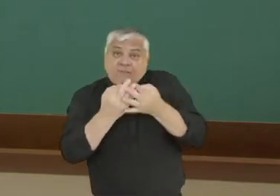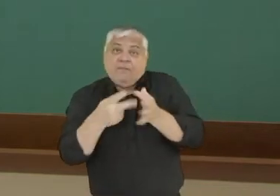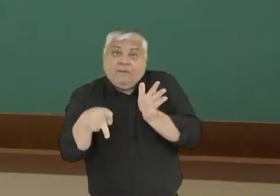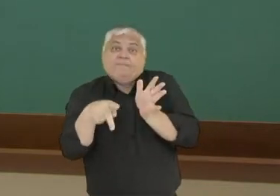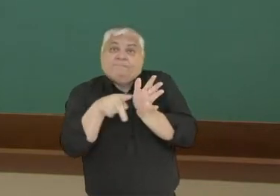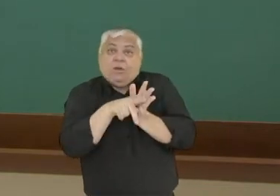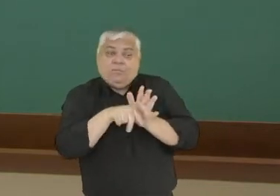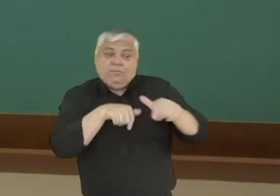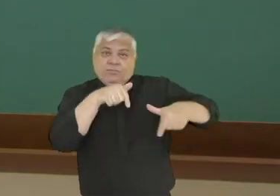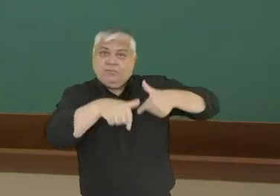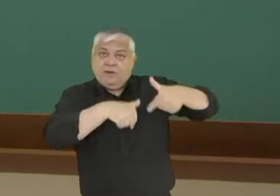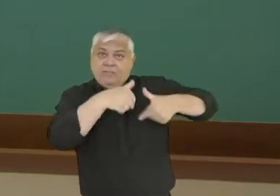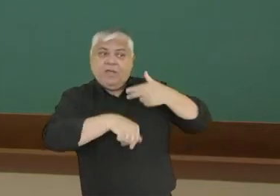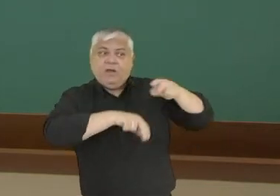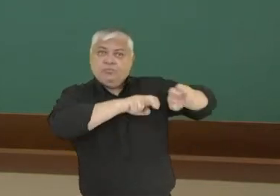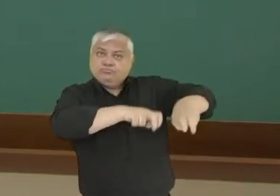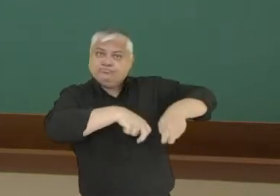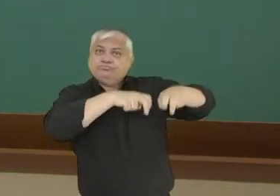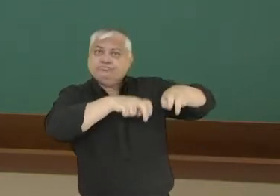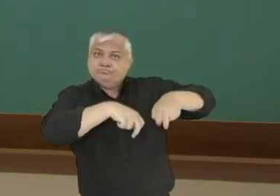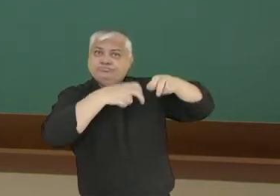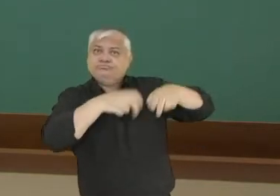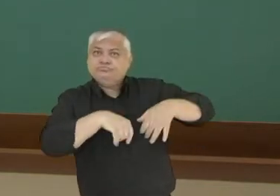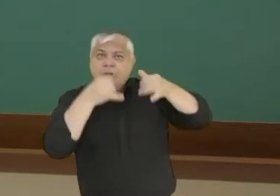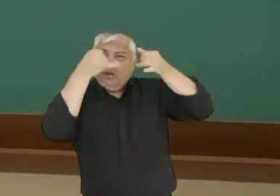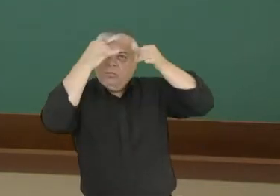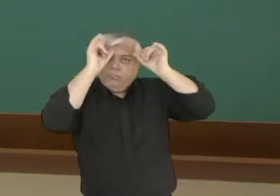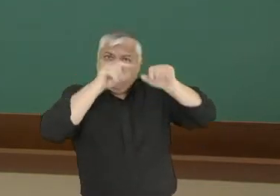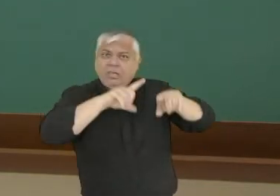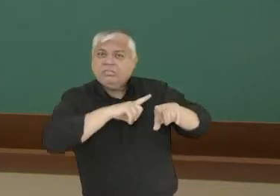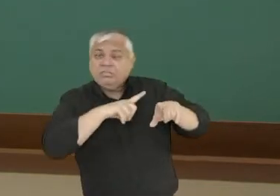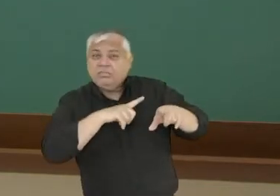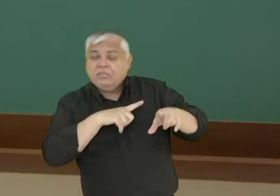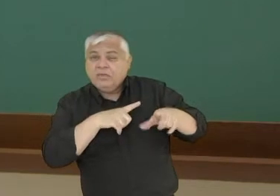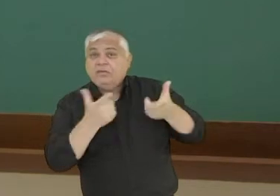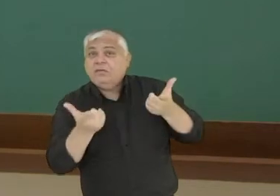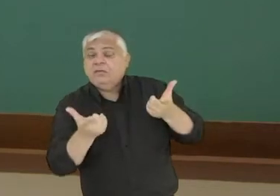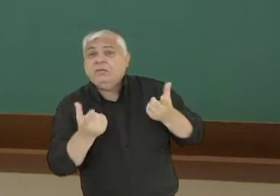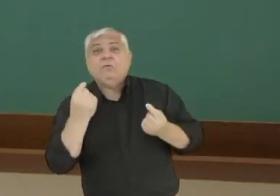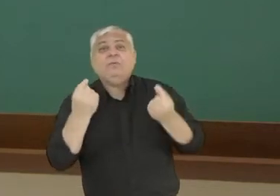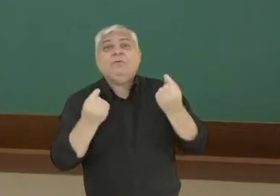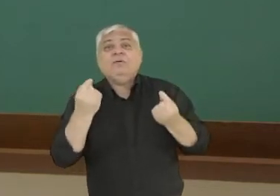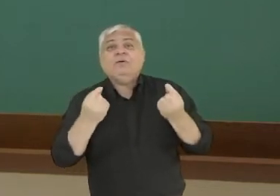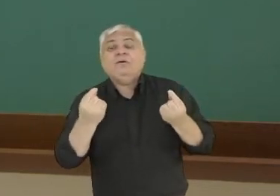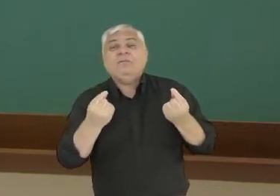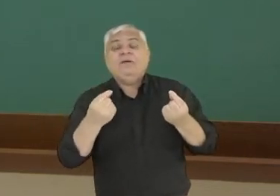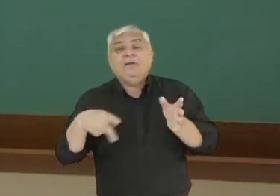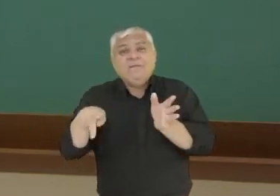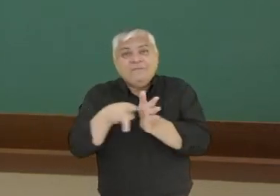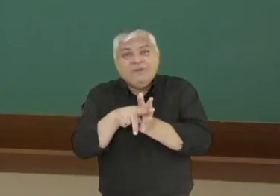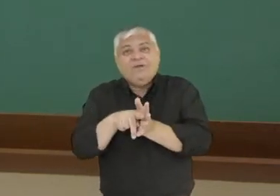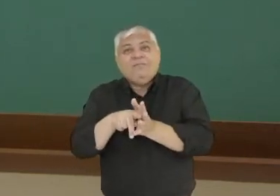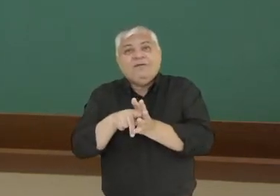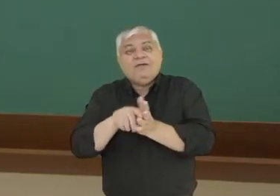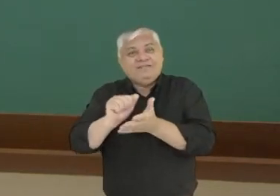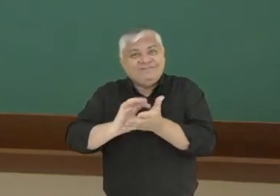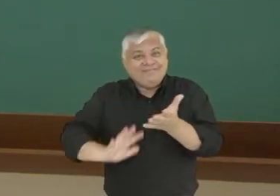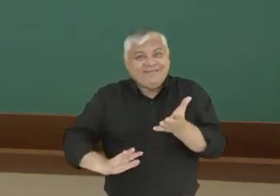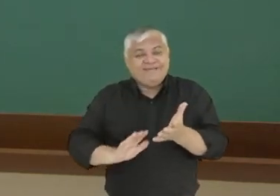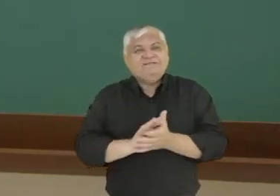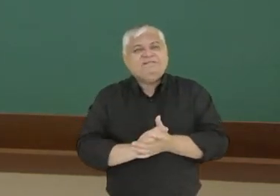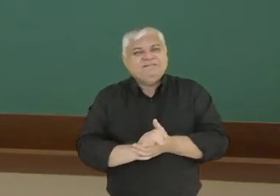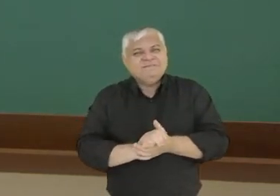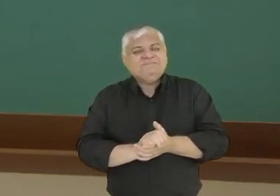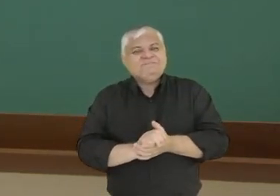de produtor agrícola desenvolve a agricultura faz parte da atividade agropecuária então